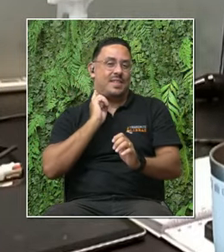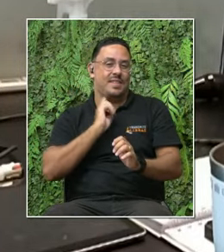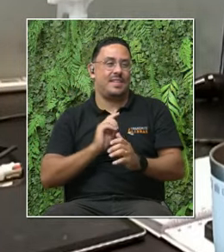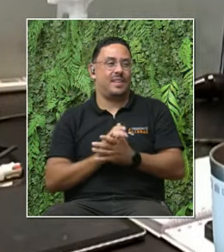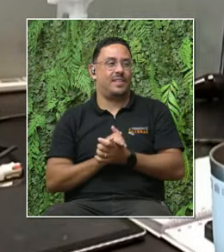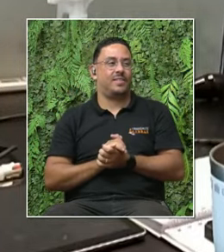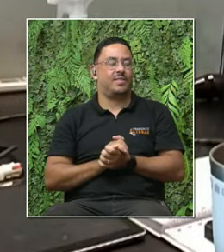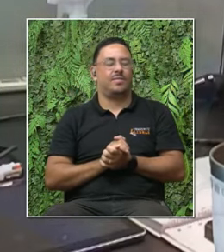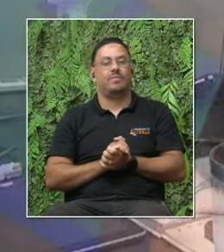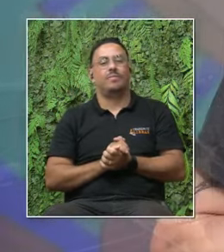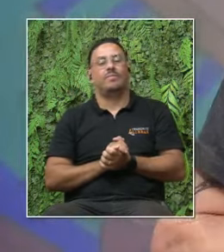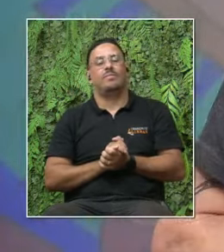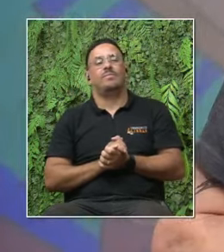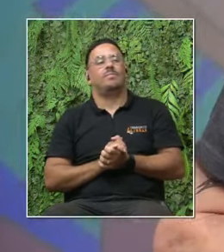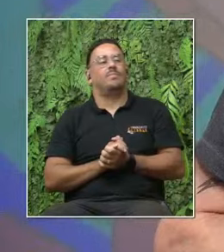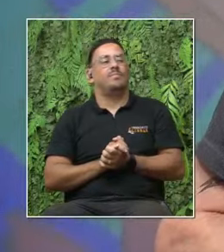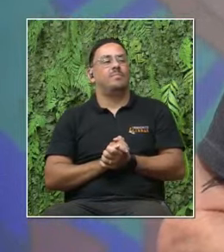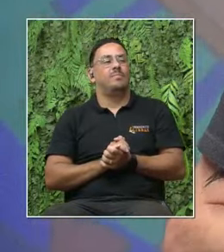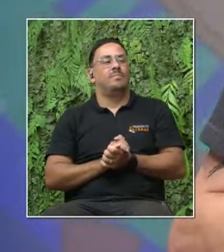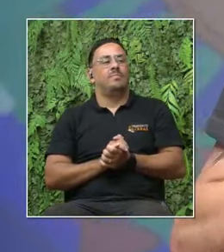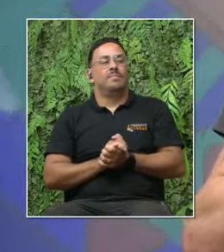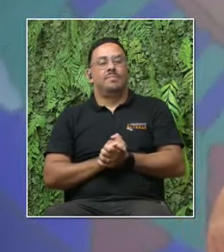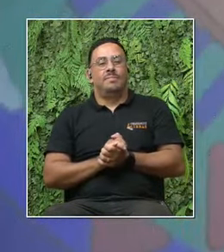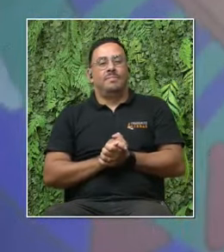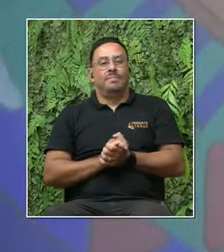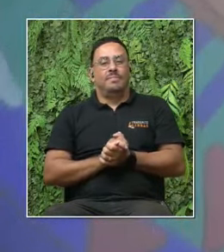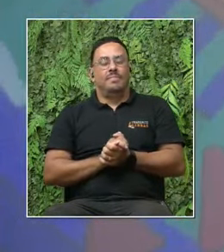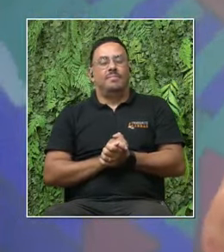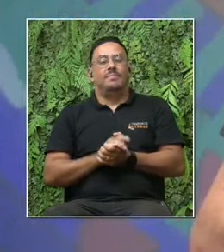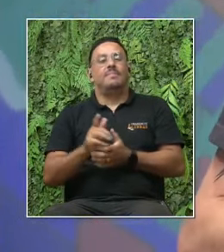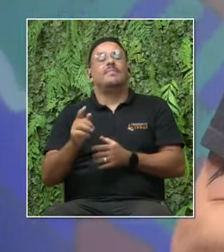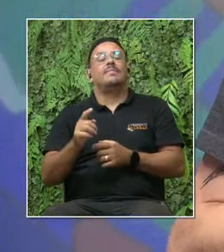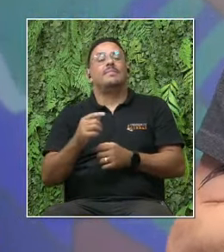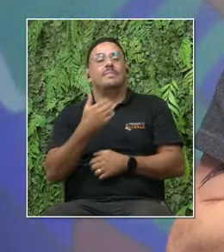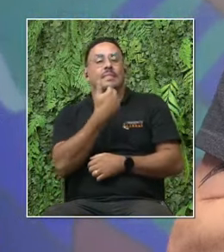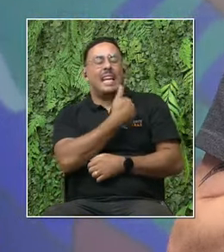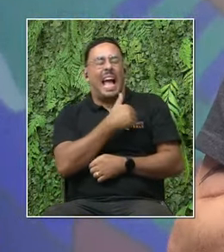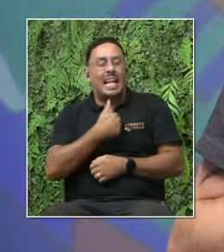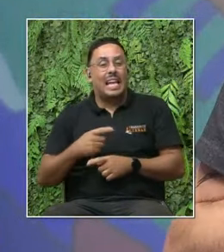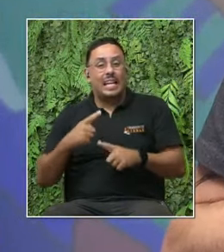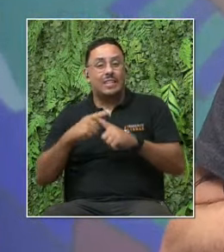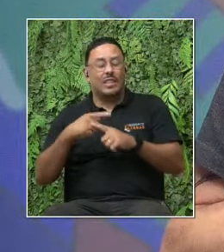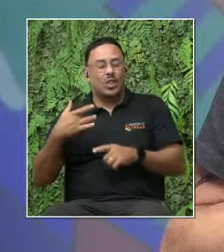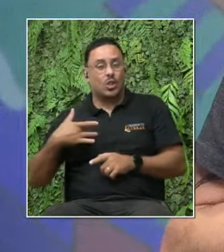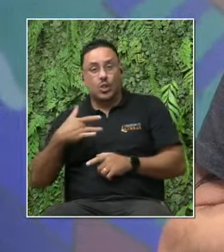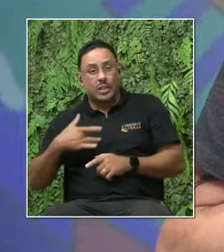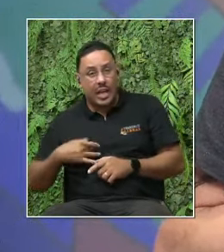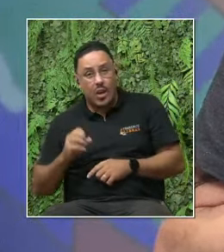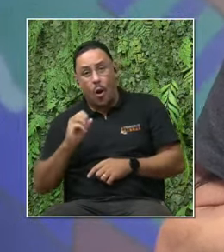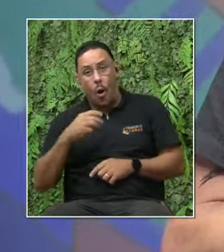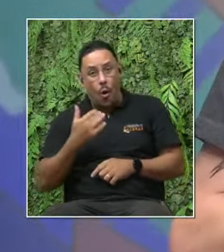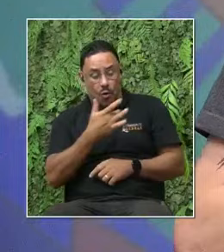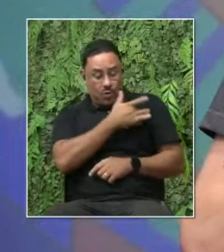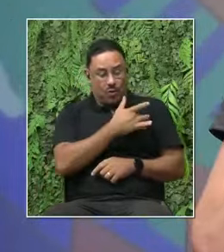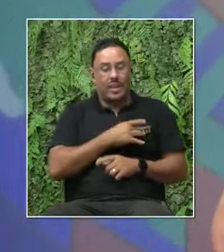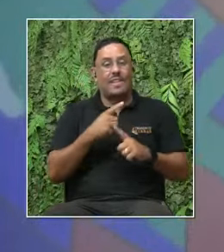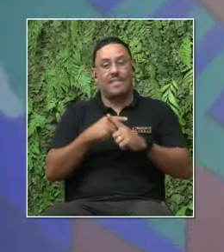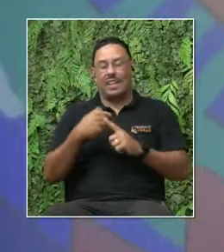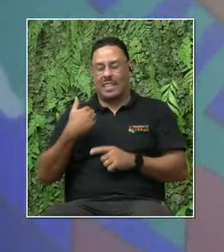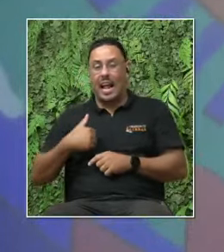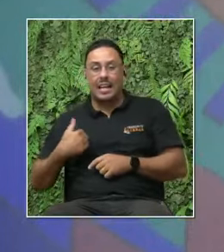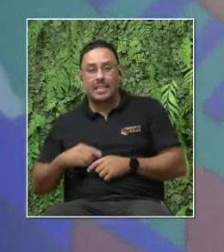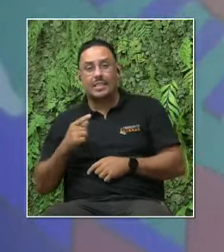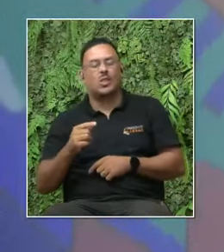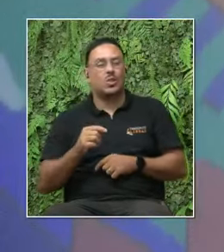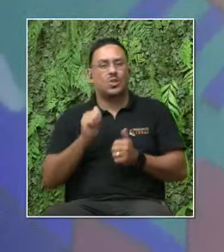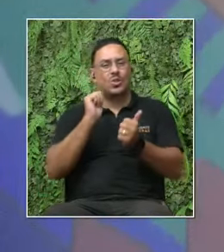Mineiro Atlético é Atlético e Cruzeiro Cruzeiro e Atlético jogo que movimenta não